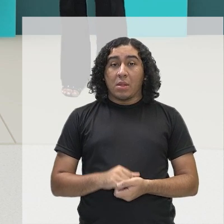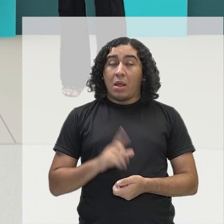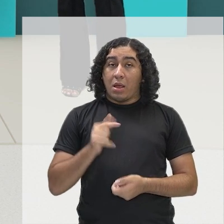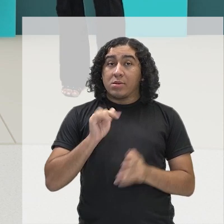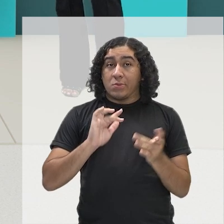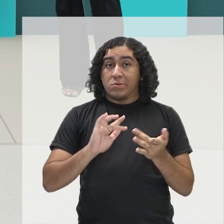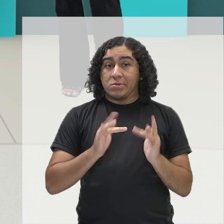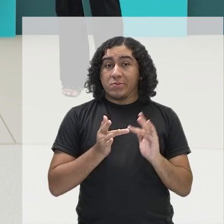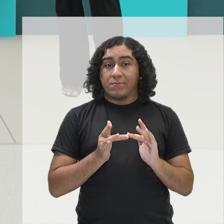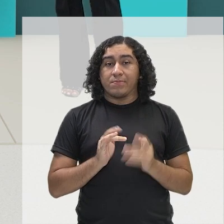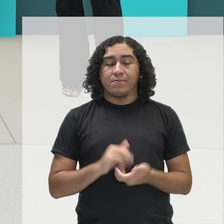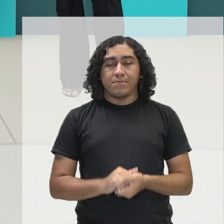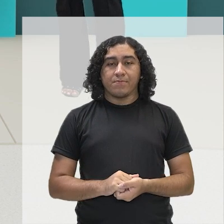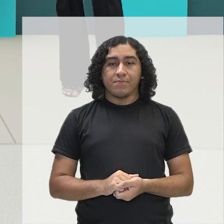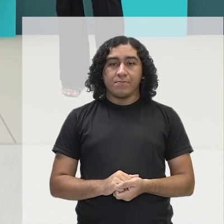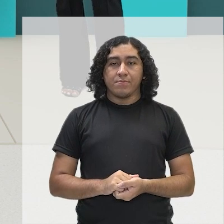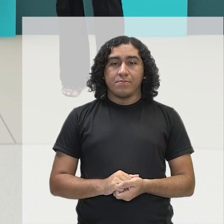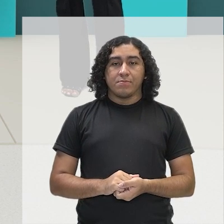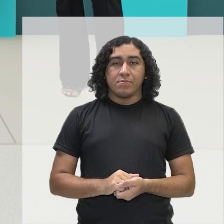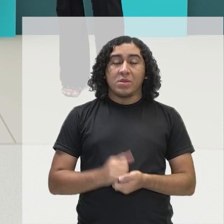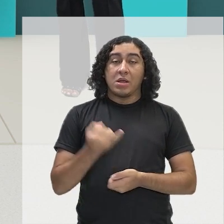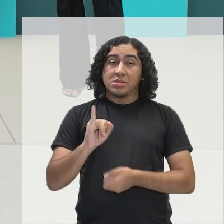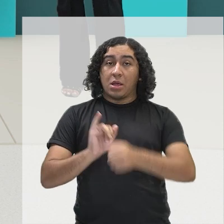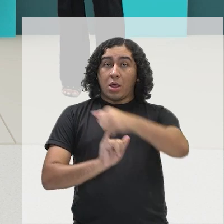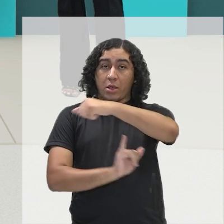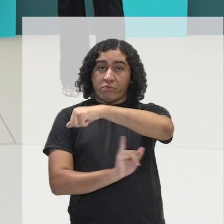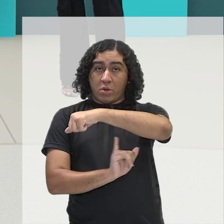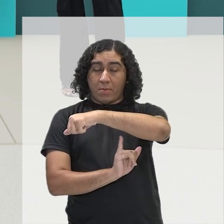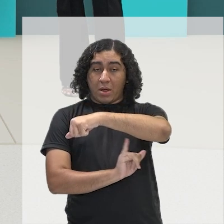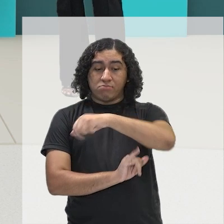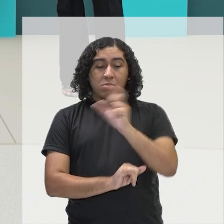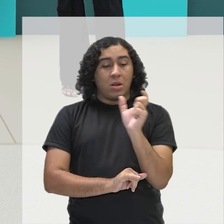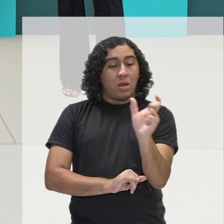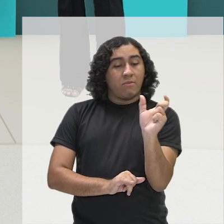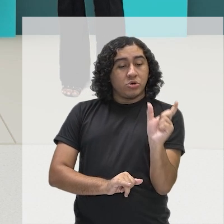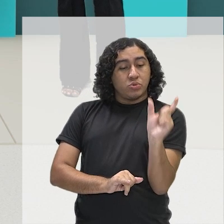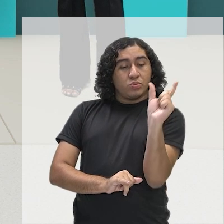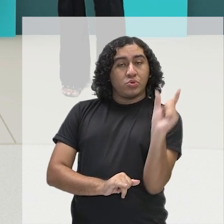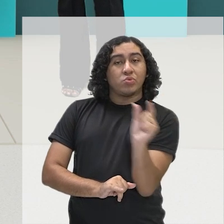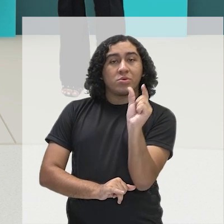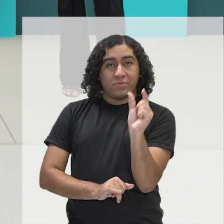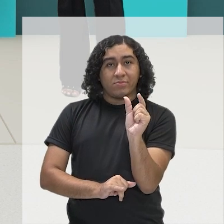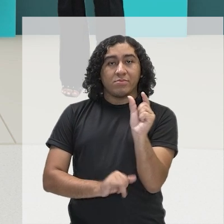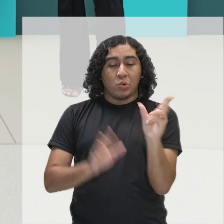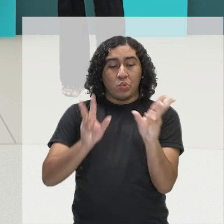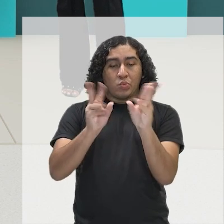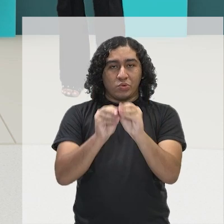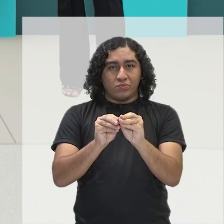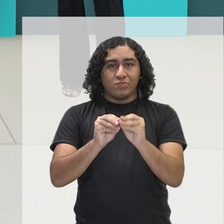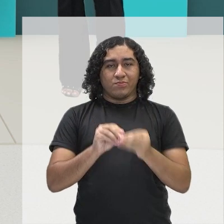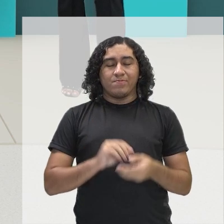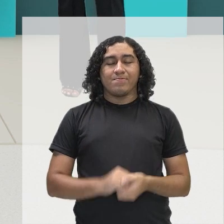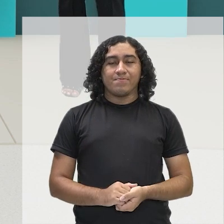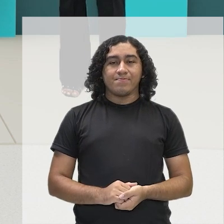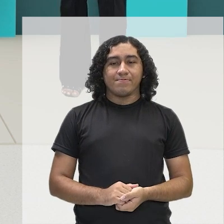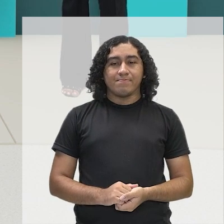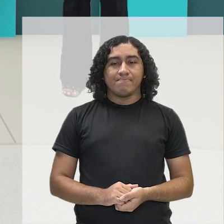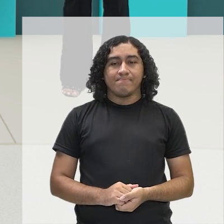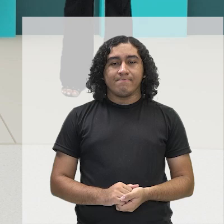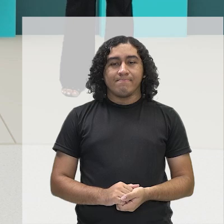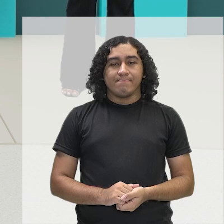essa a ideia. Quando eu vou falar de maneira informal, as palavras elas são diminuídas, são abreviadas, são